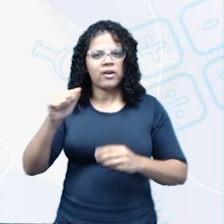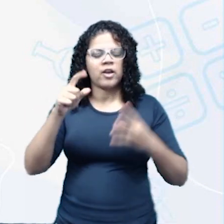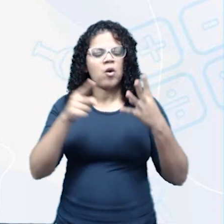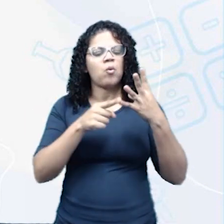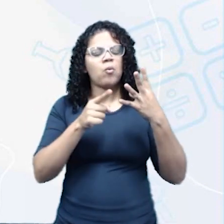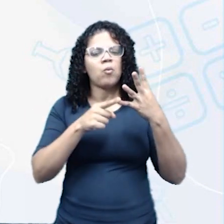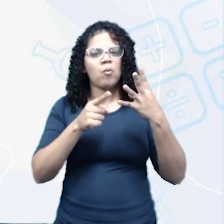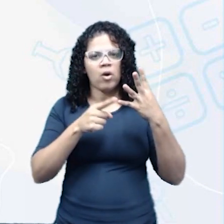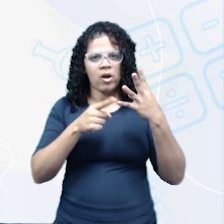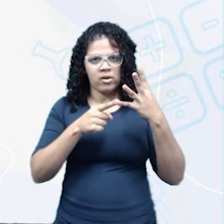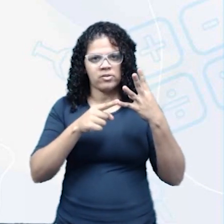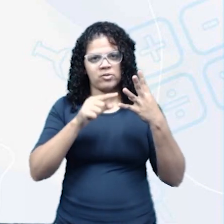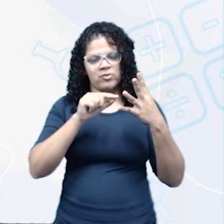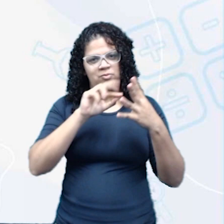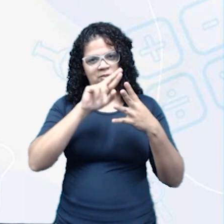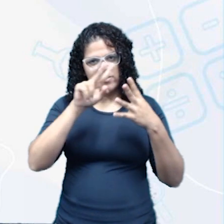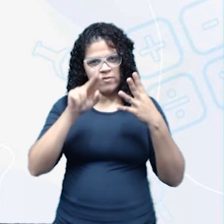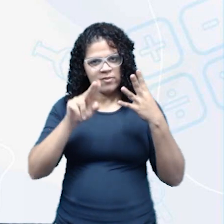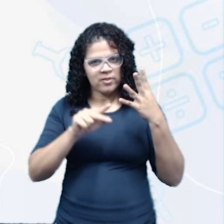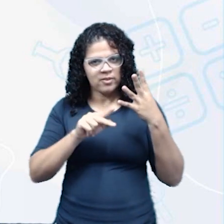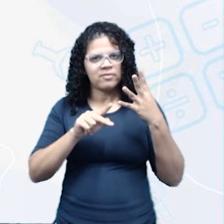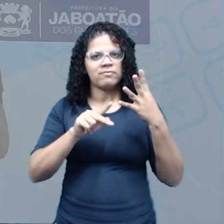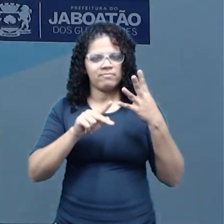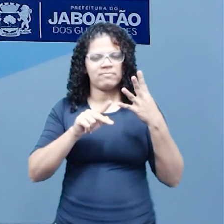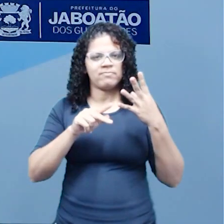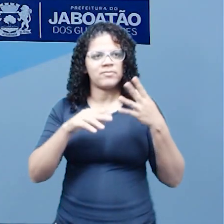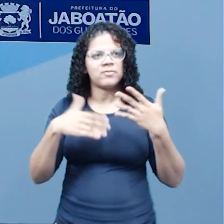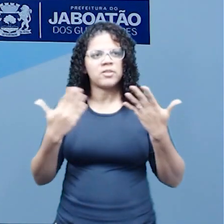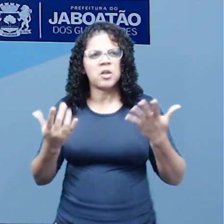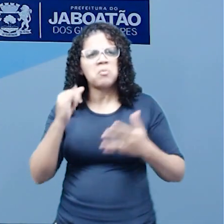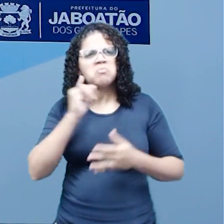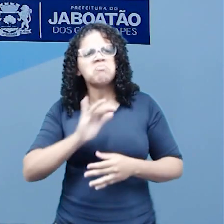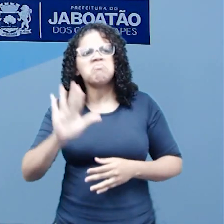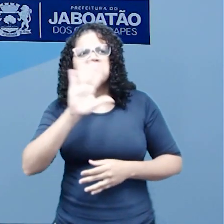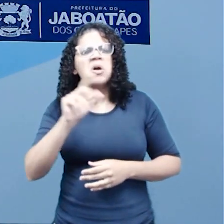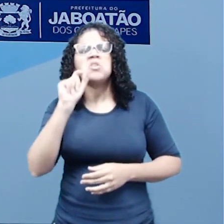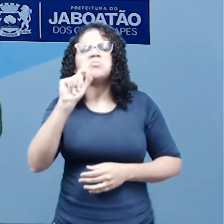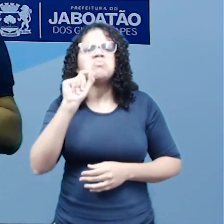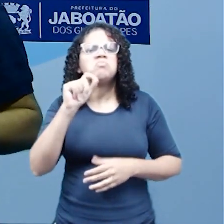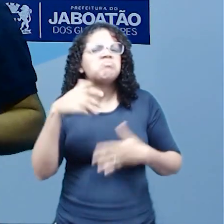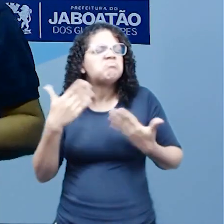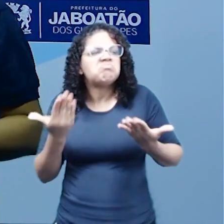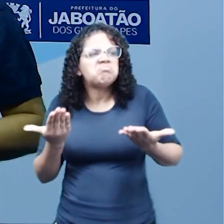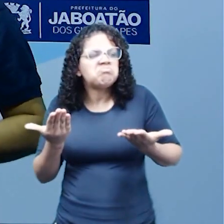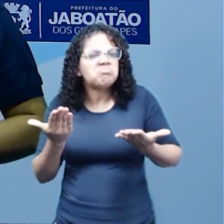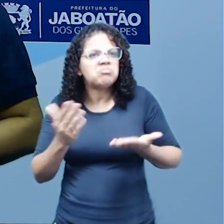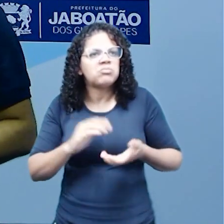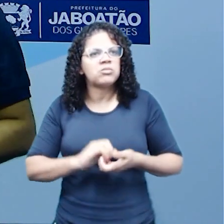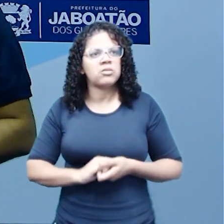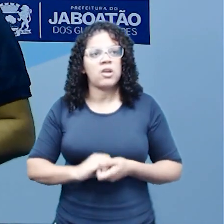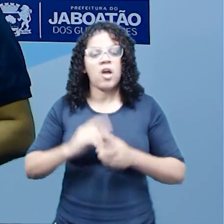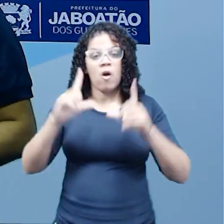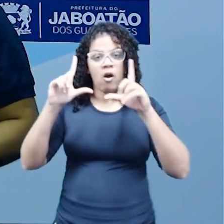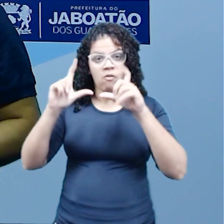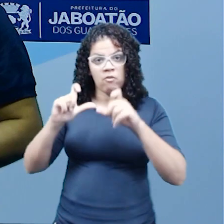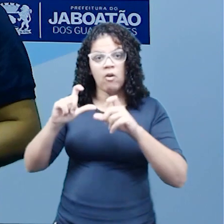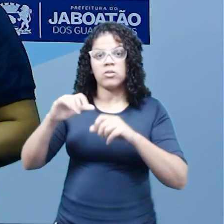conseguem dizer o que é? O que seria essa imagem? É uma foto, né, tirada do nosso